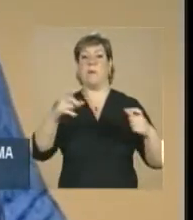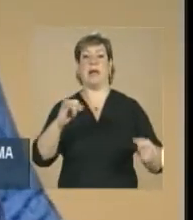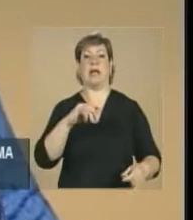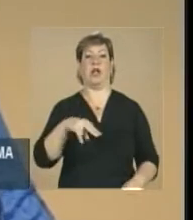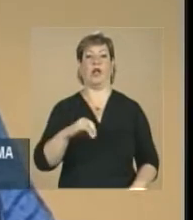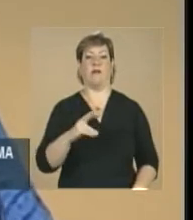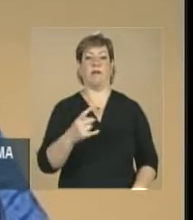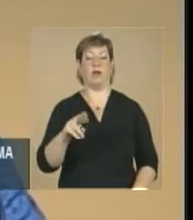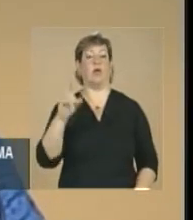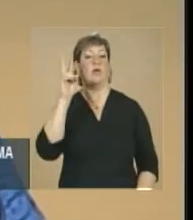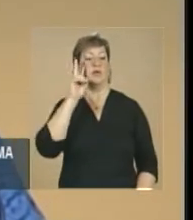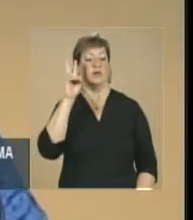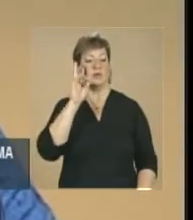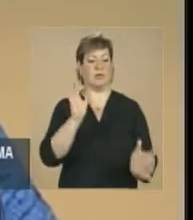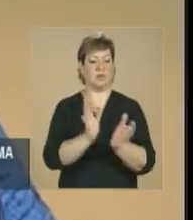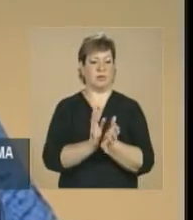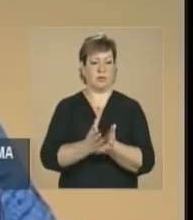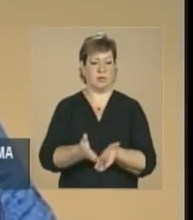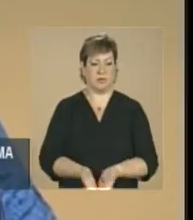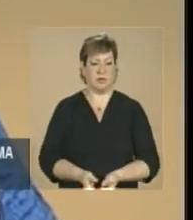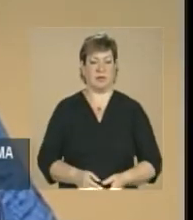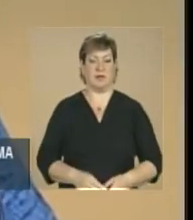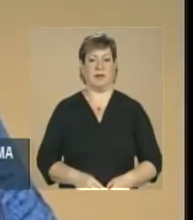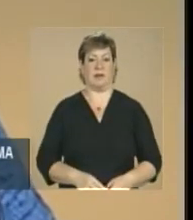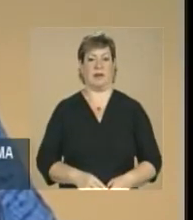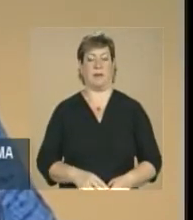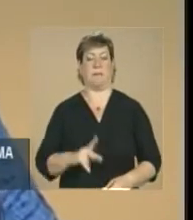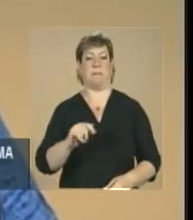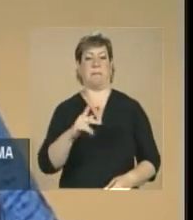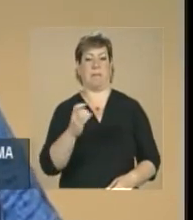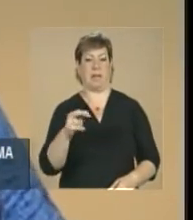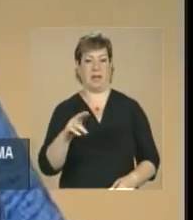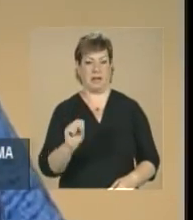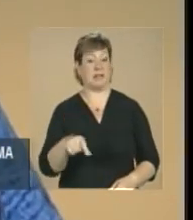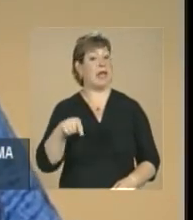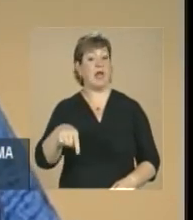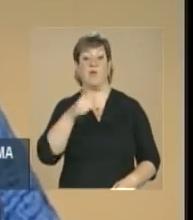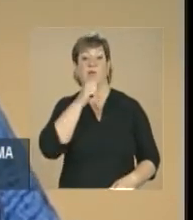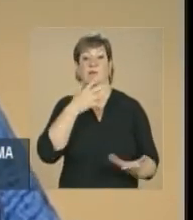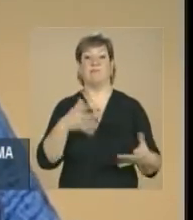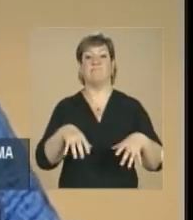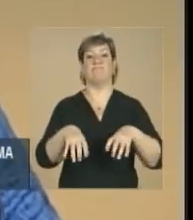inovadores na área de TI. E ele não tinha graduação.